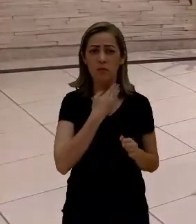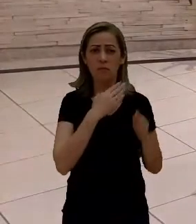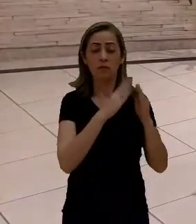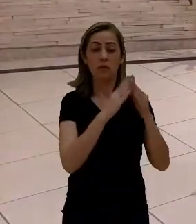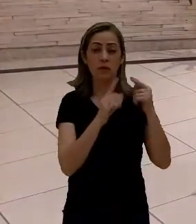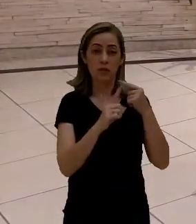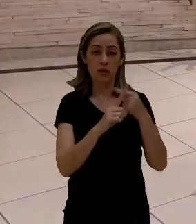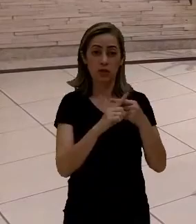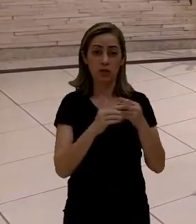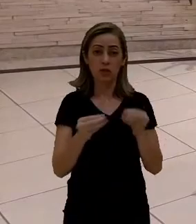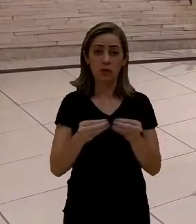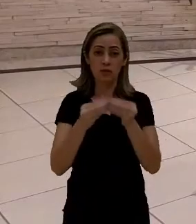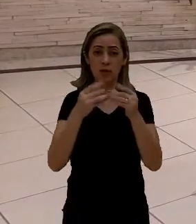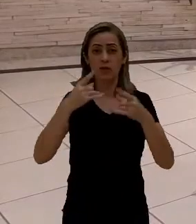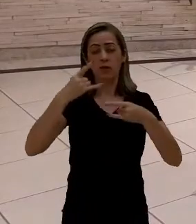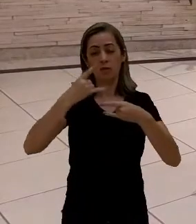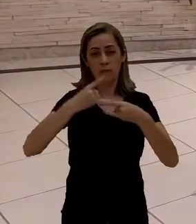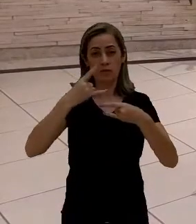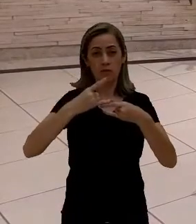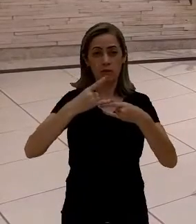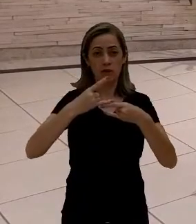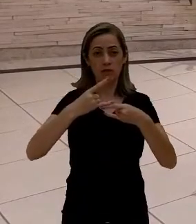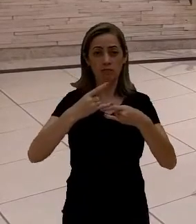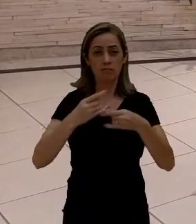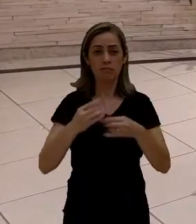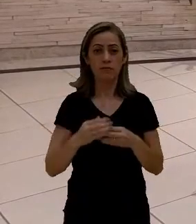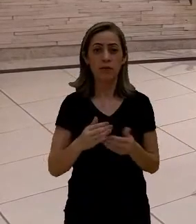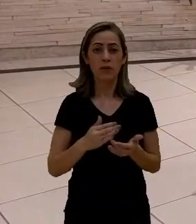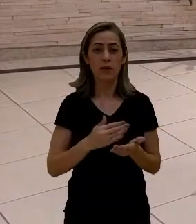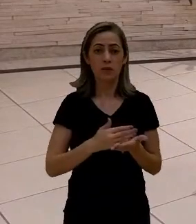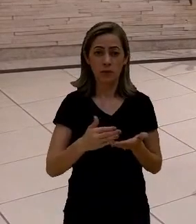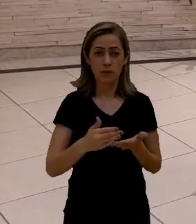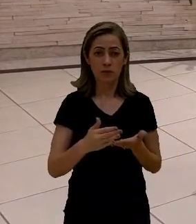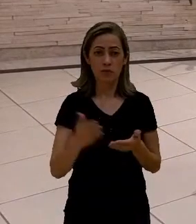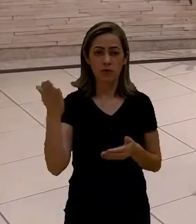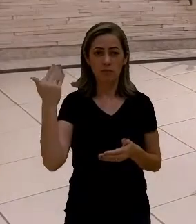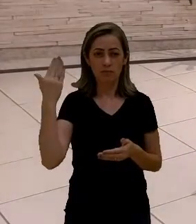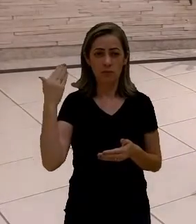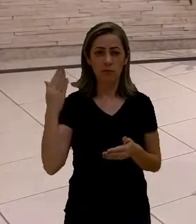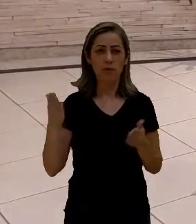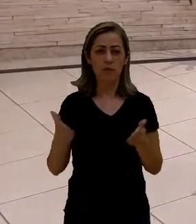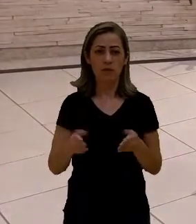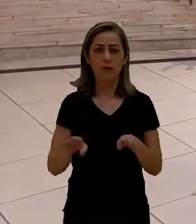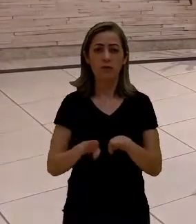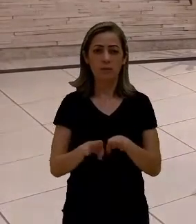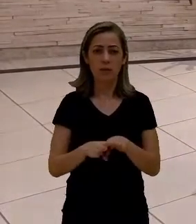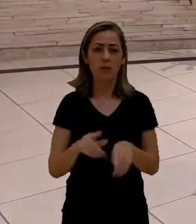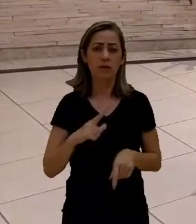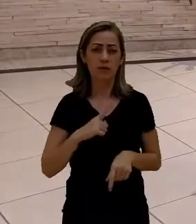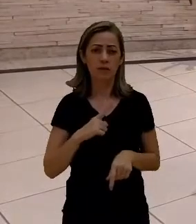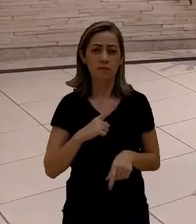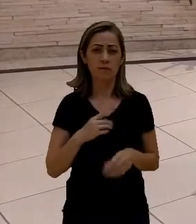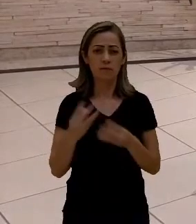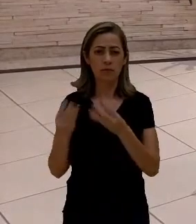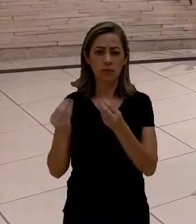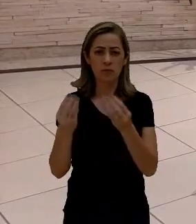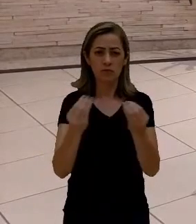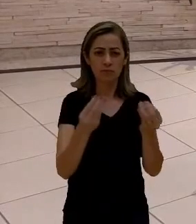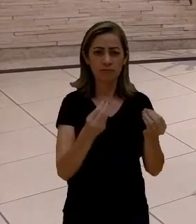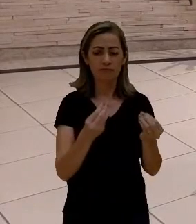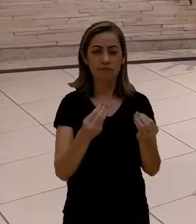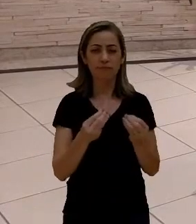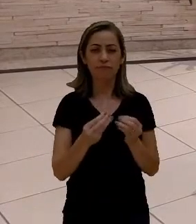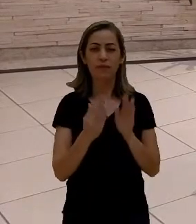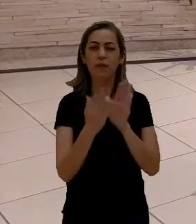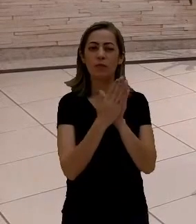falado sobre a gente começava agora diminuiu um pouco por causa da transmissão eh presencial mas a gente tinha ali